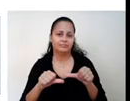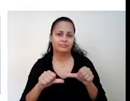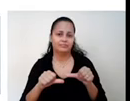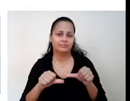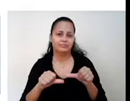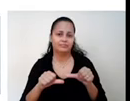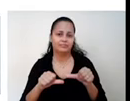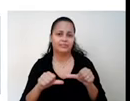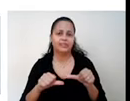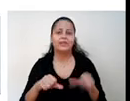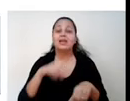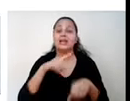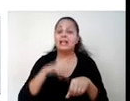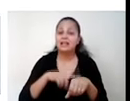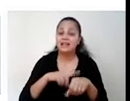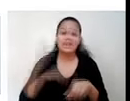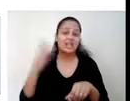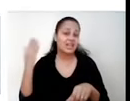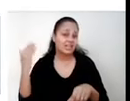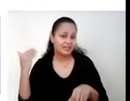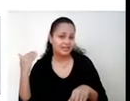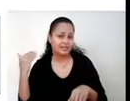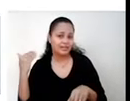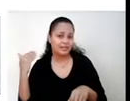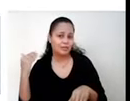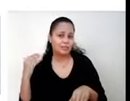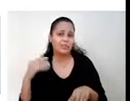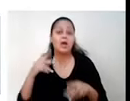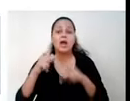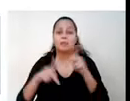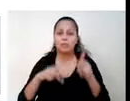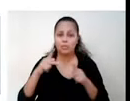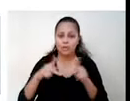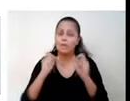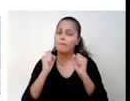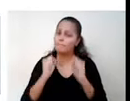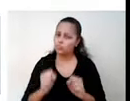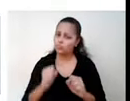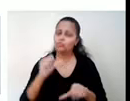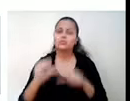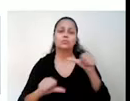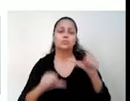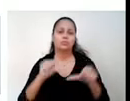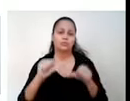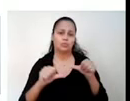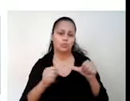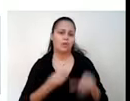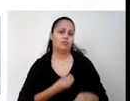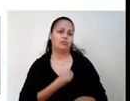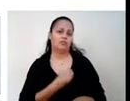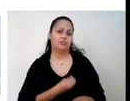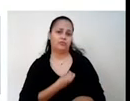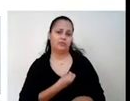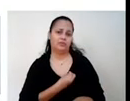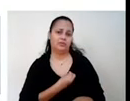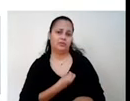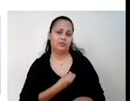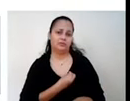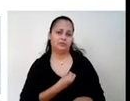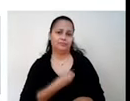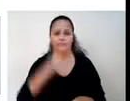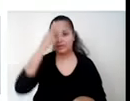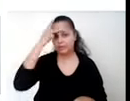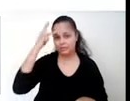mais presos. A população, então, tinha a possibilidade de mudar de vida. Ok?